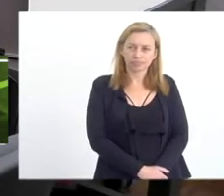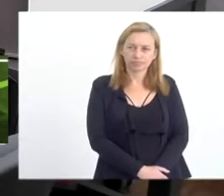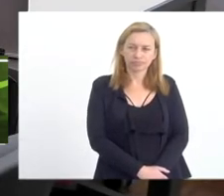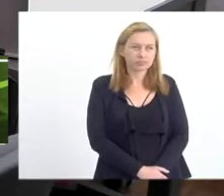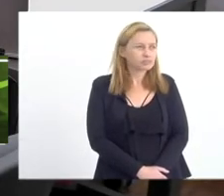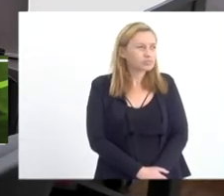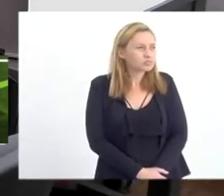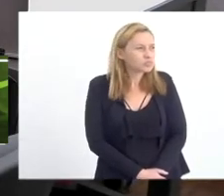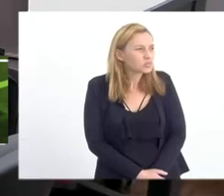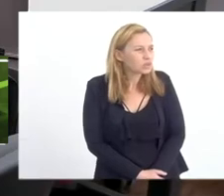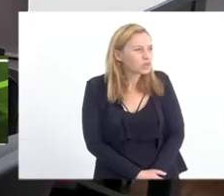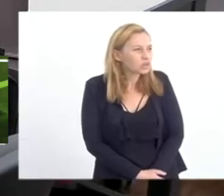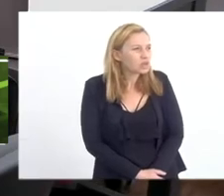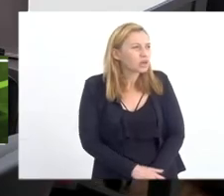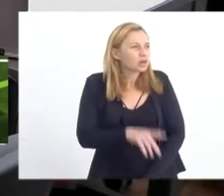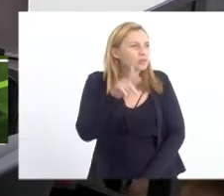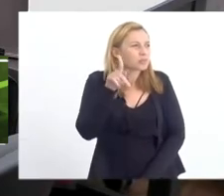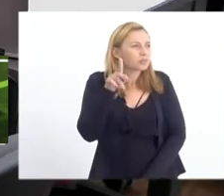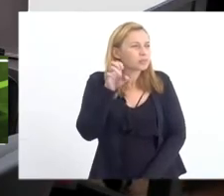Tira do mudo, Pedrinho.